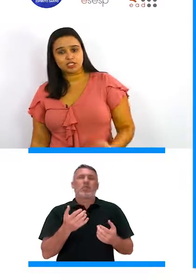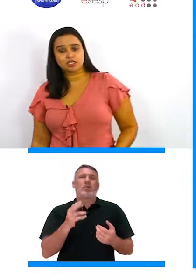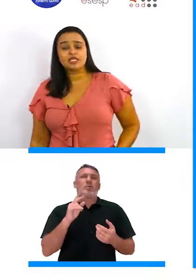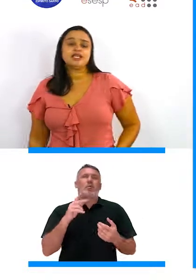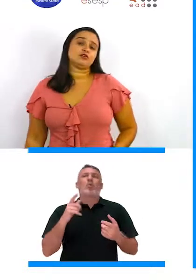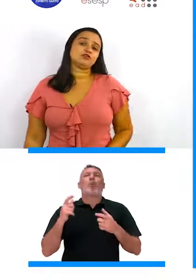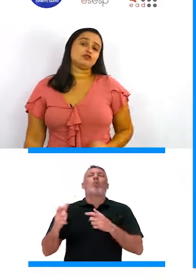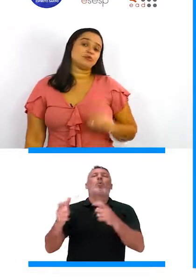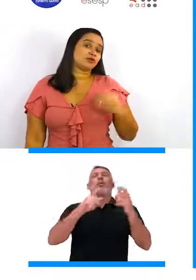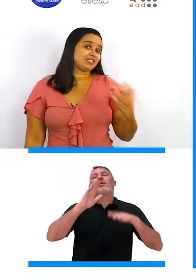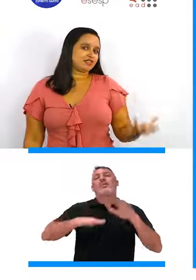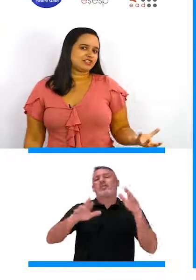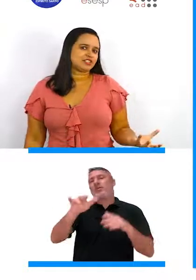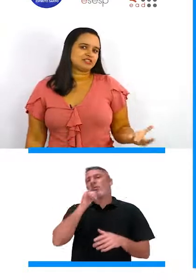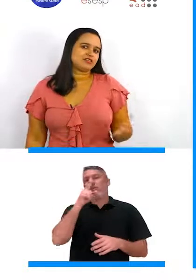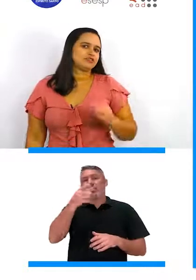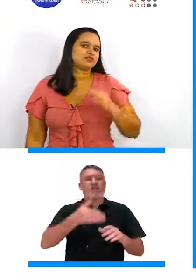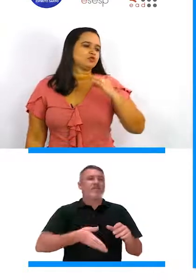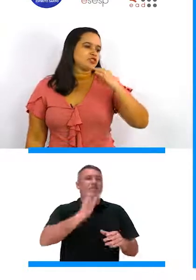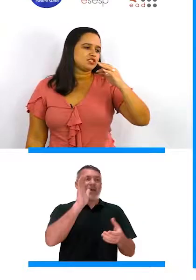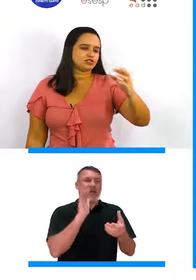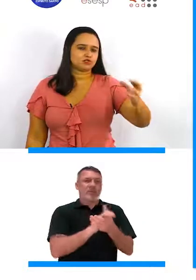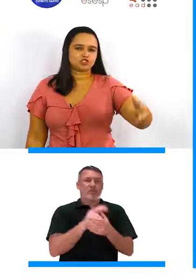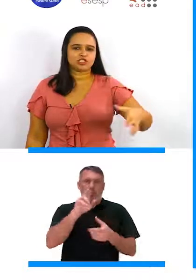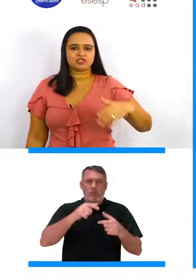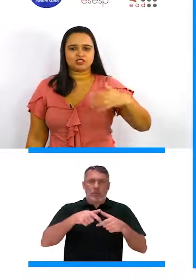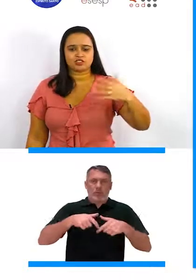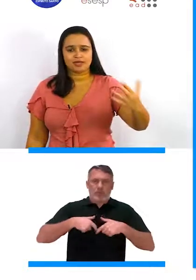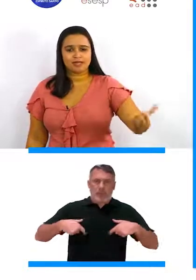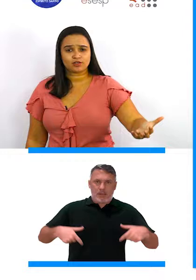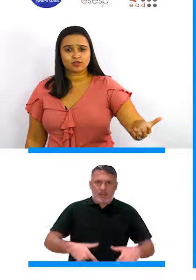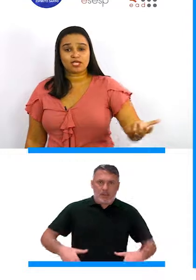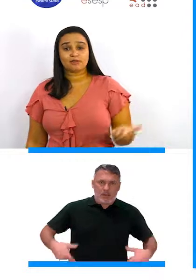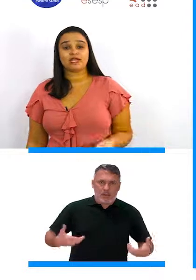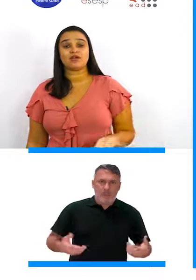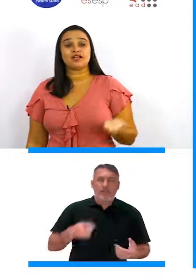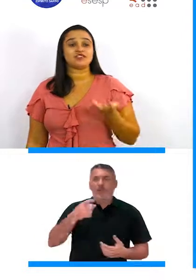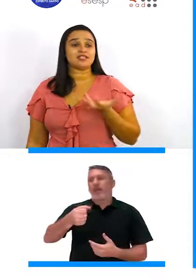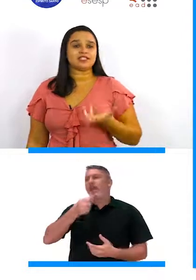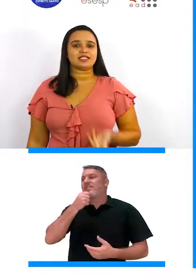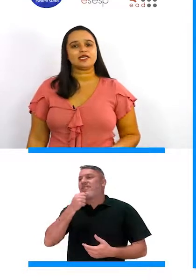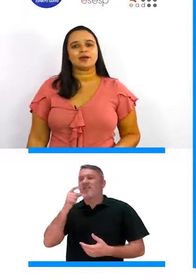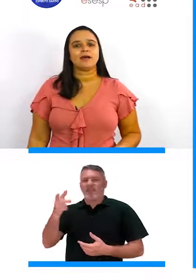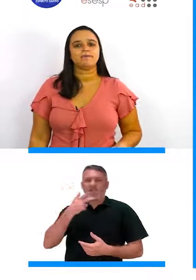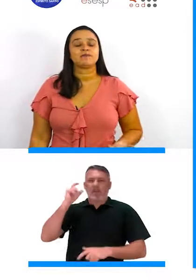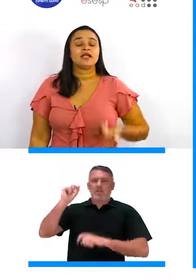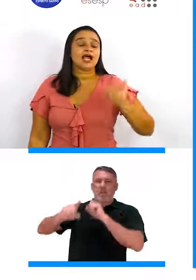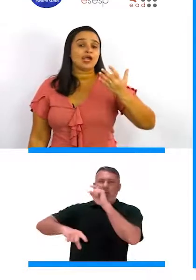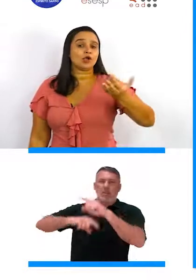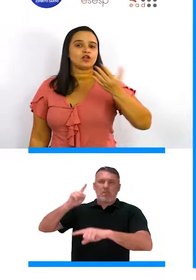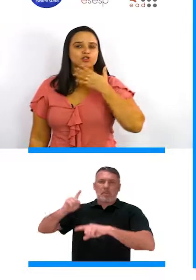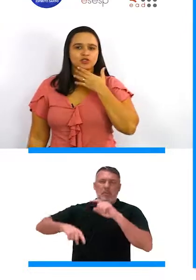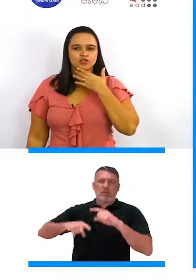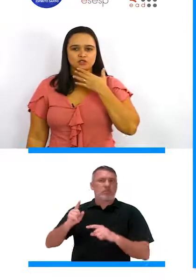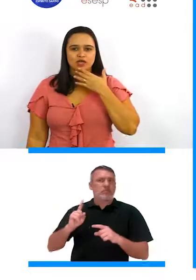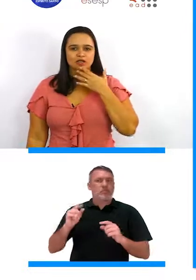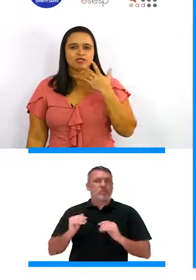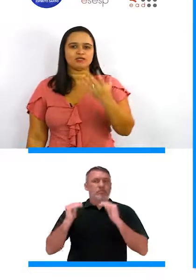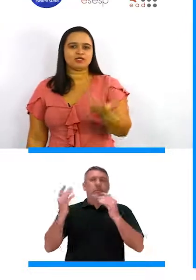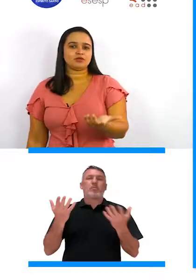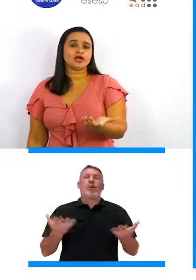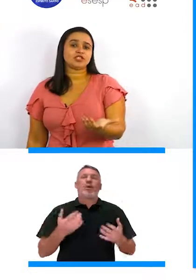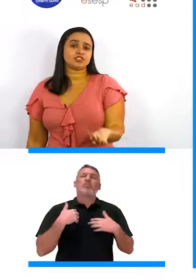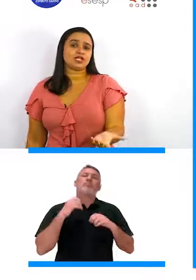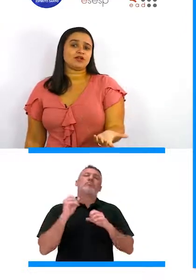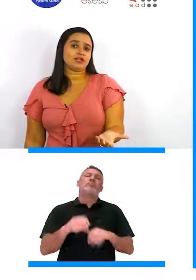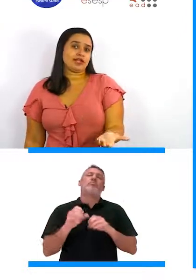de biquíni, eu não vou para uma entrevista utilizando gírias e xingamentos. A minha linguagem vai se adequar. Agora eu estou dando aula, a